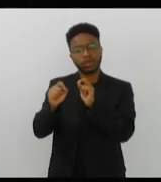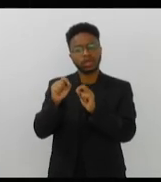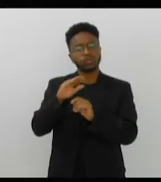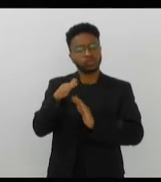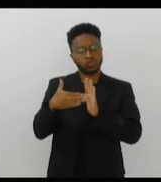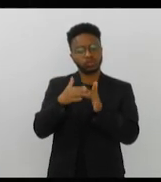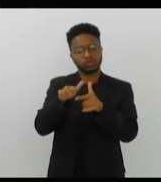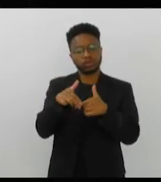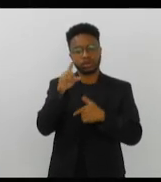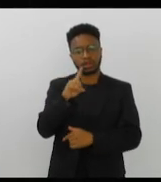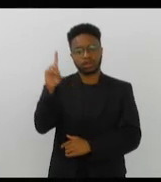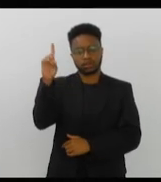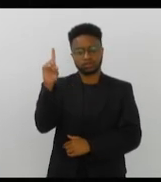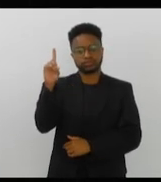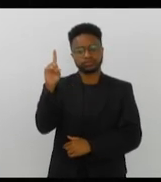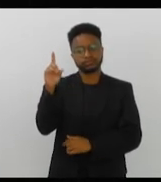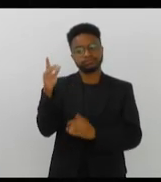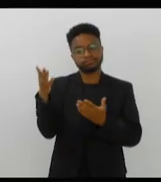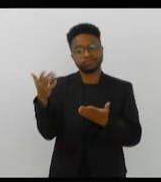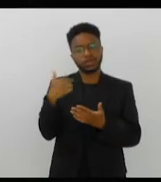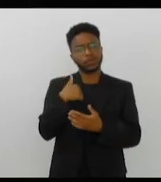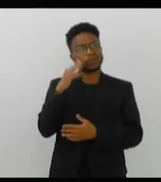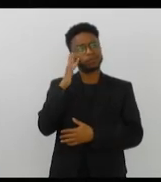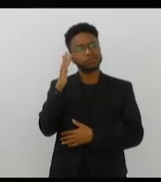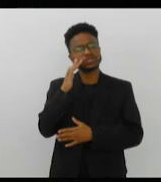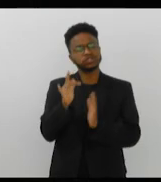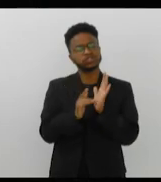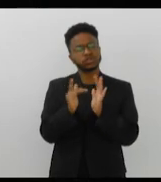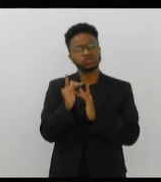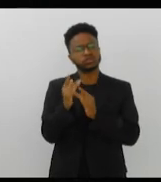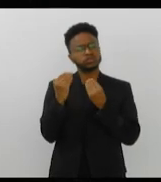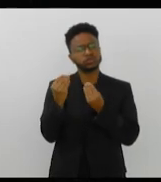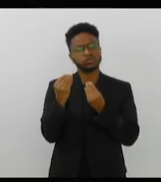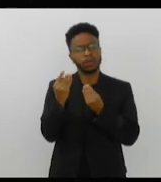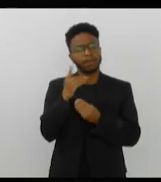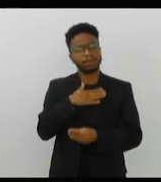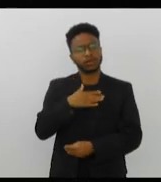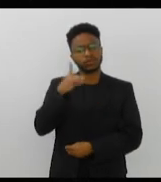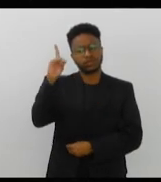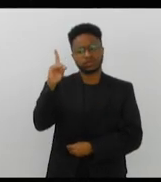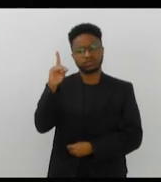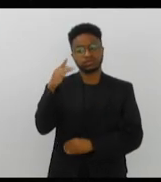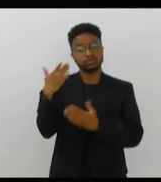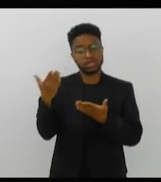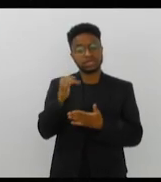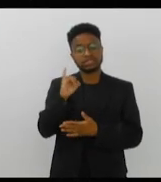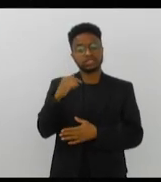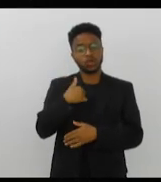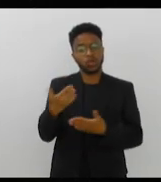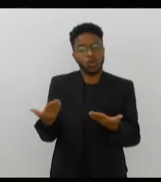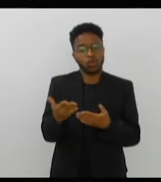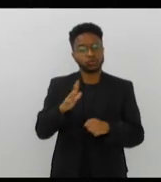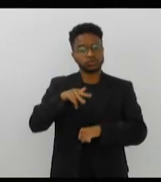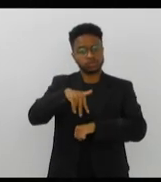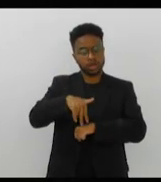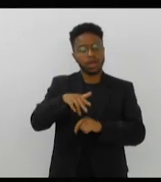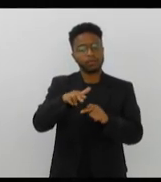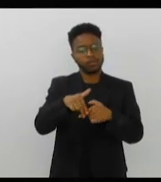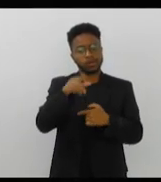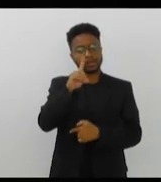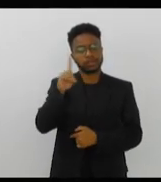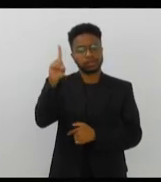Ele, aí eu fico, Jesus, meu Deus. Então, se eu estou aqui hoje, é pela mão do